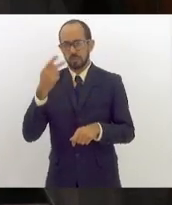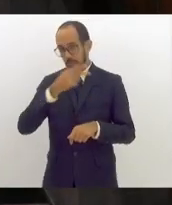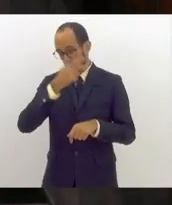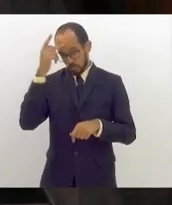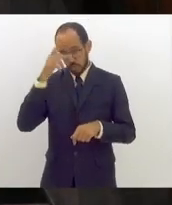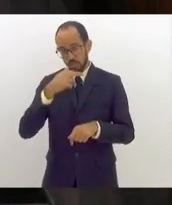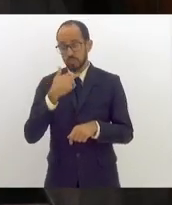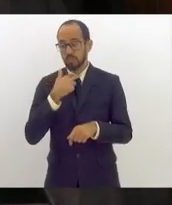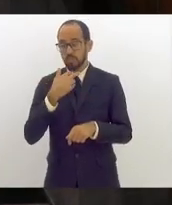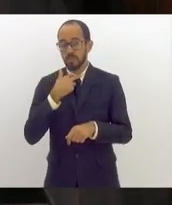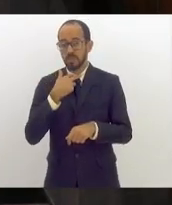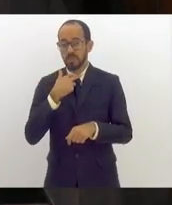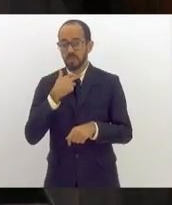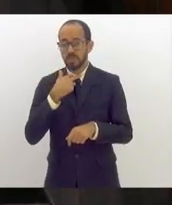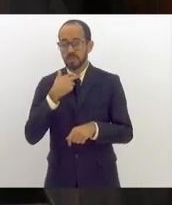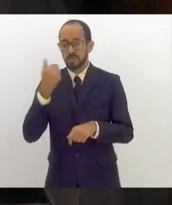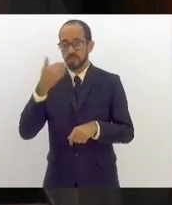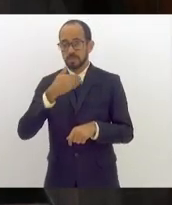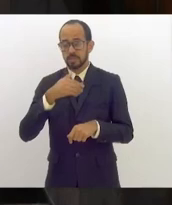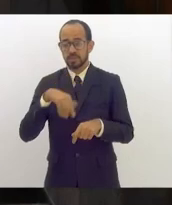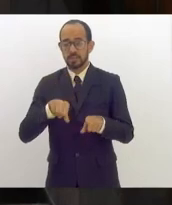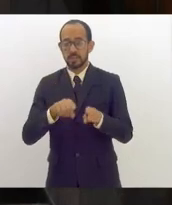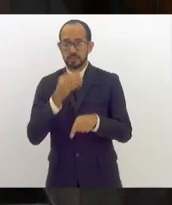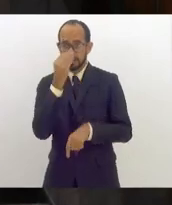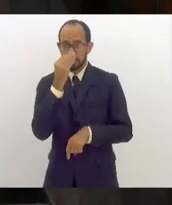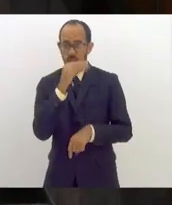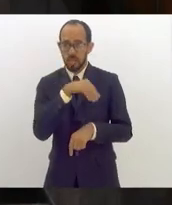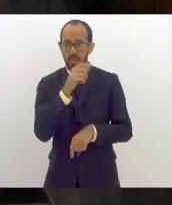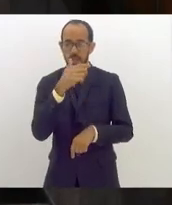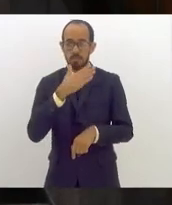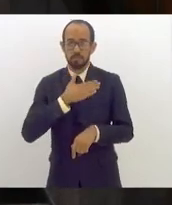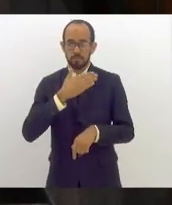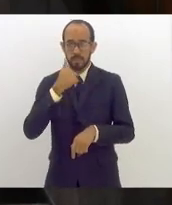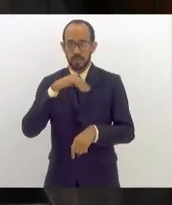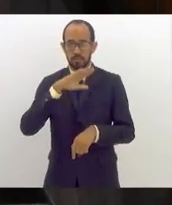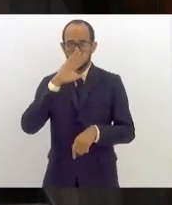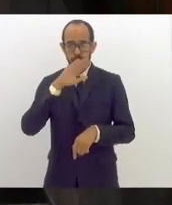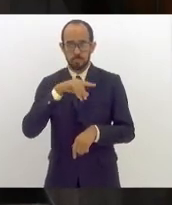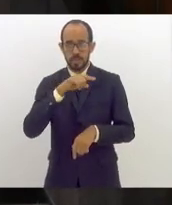poderia estar aqui hoje faz um agradecimento especial a minha mãe que